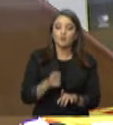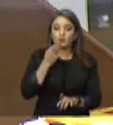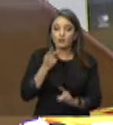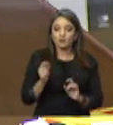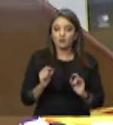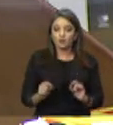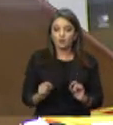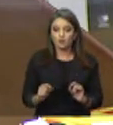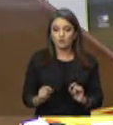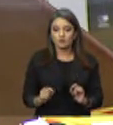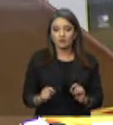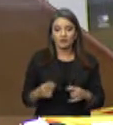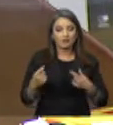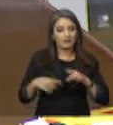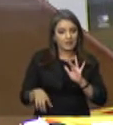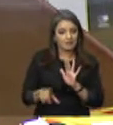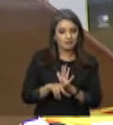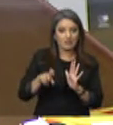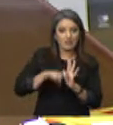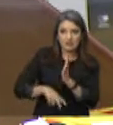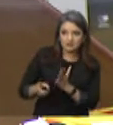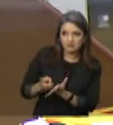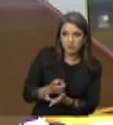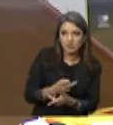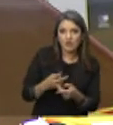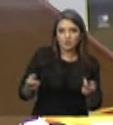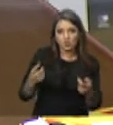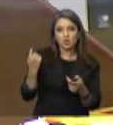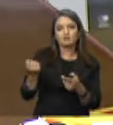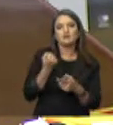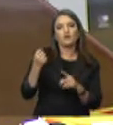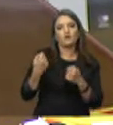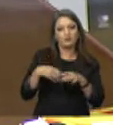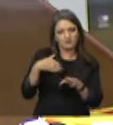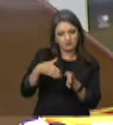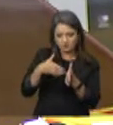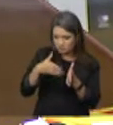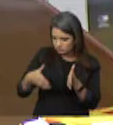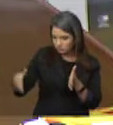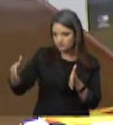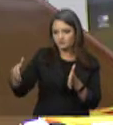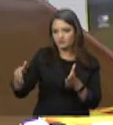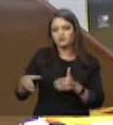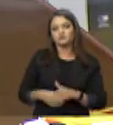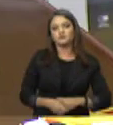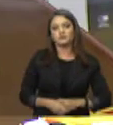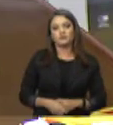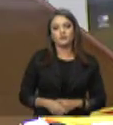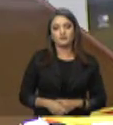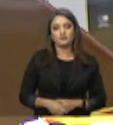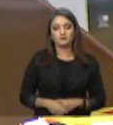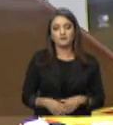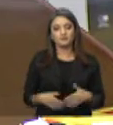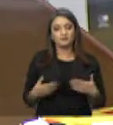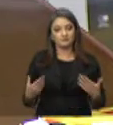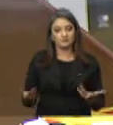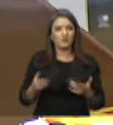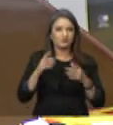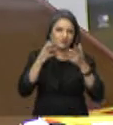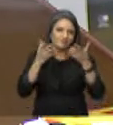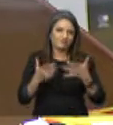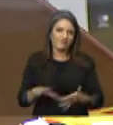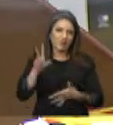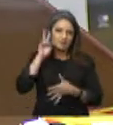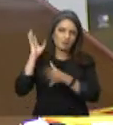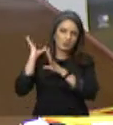necessariamente prospectivo de normas tributárias gravosas artigo 153 195 parágrafo sexto desse breve histórico